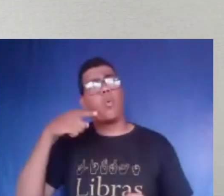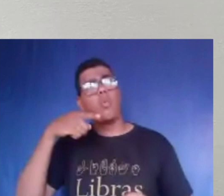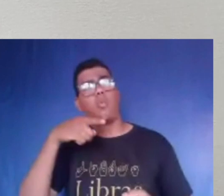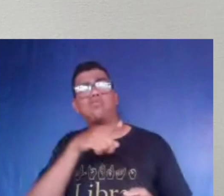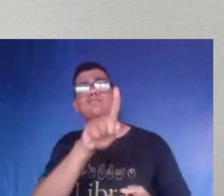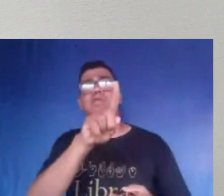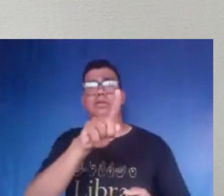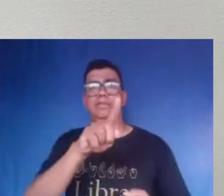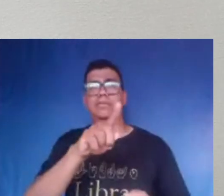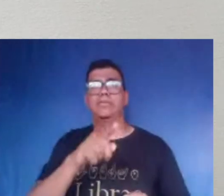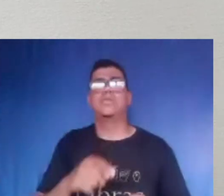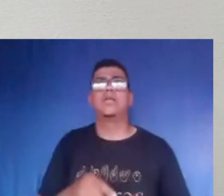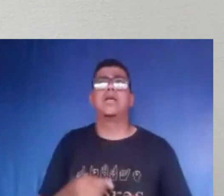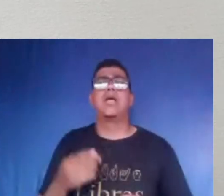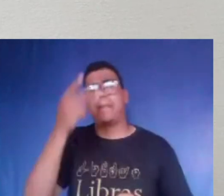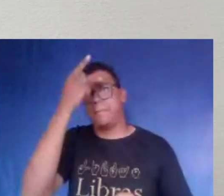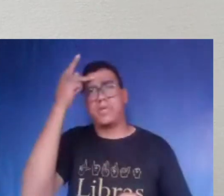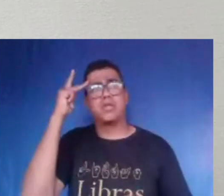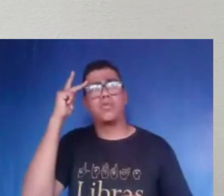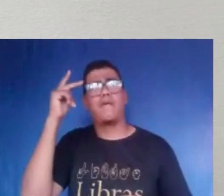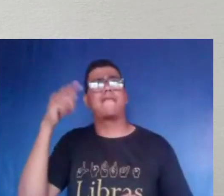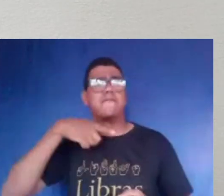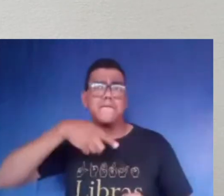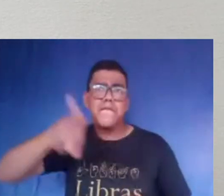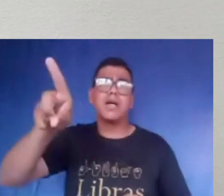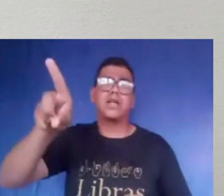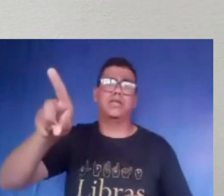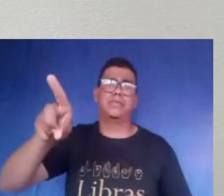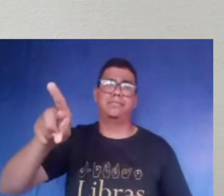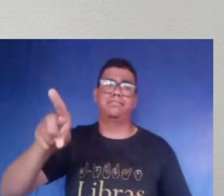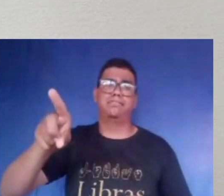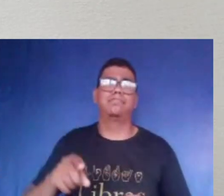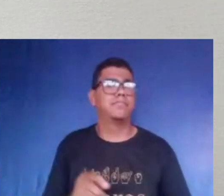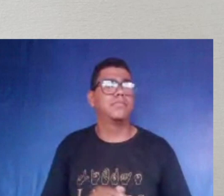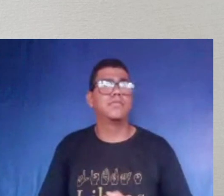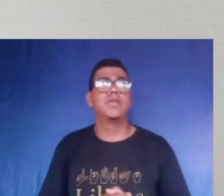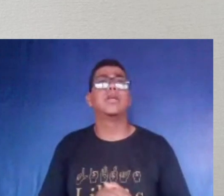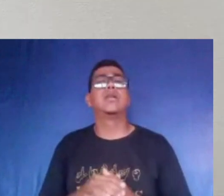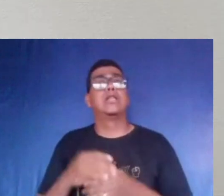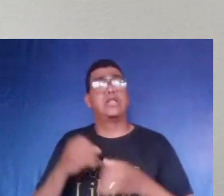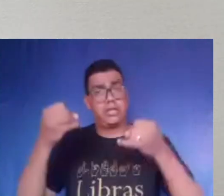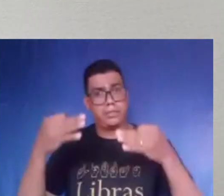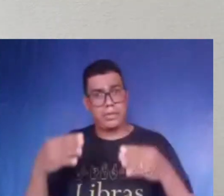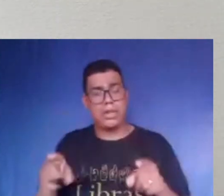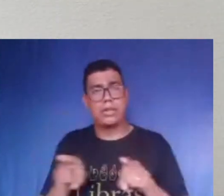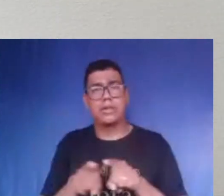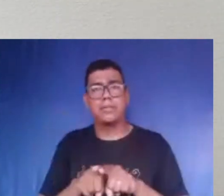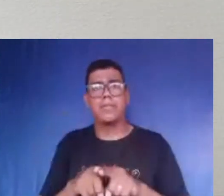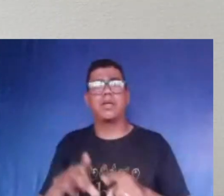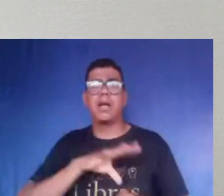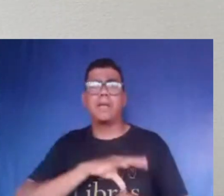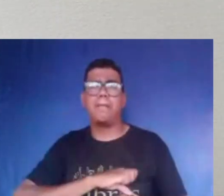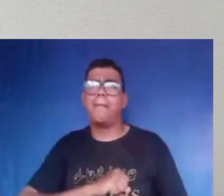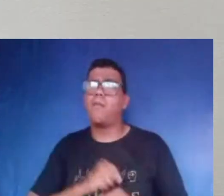coragem, que tem ousadia, que vai à frente. Mas ele fala, né, do poder, do amor e do equilíbrio, como uma antítese